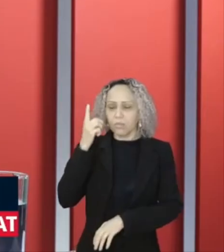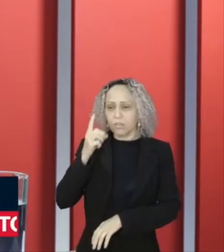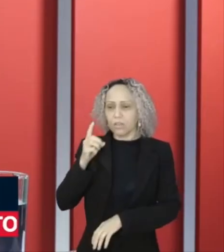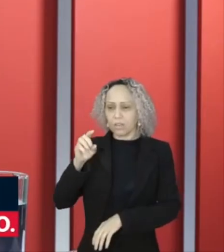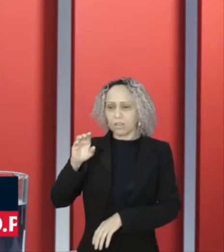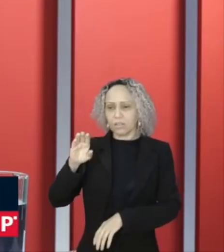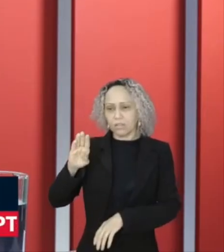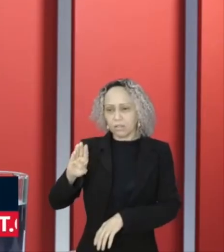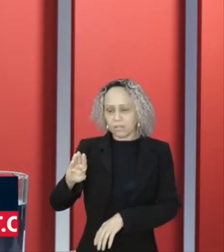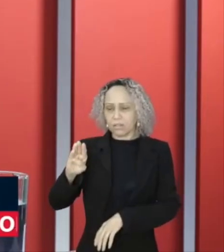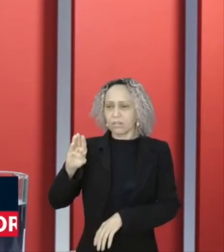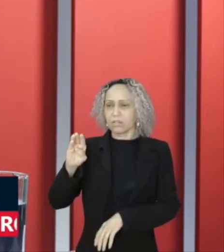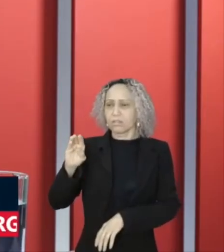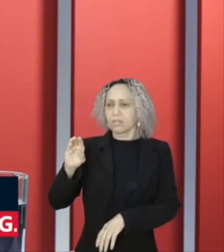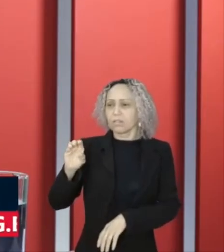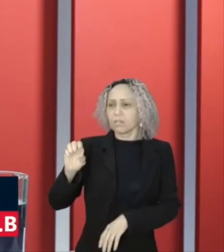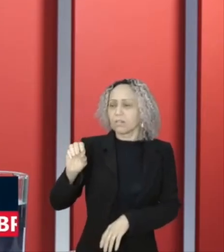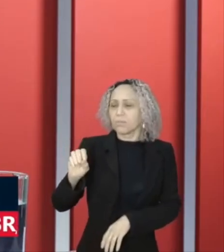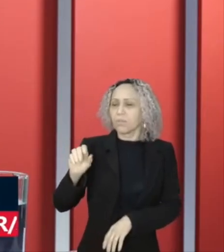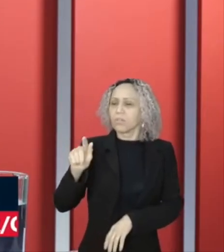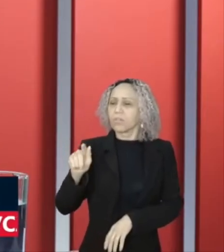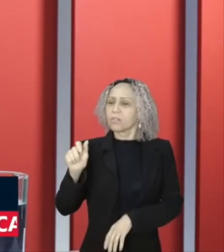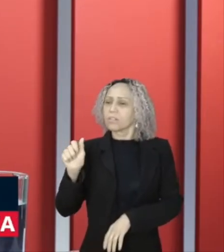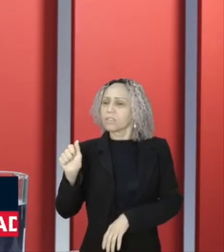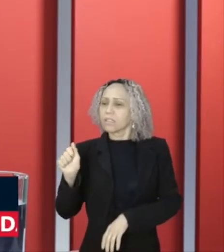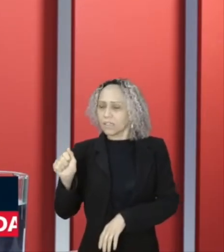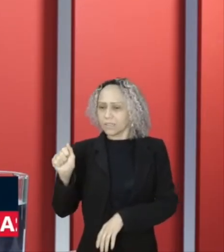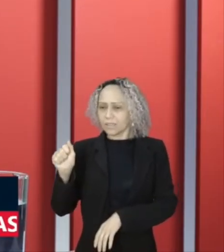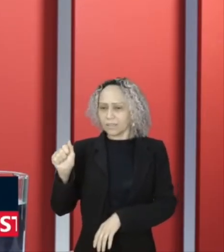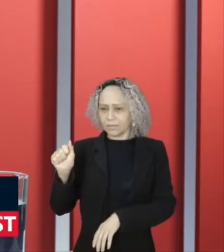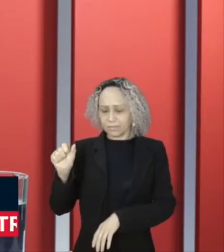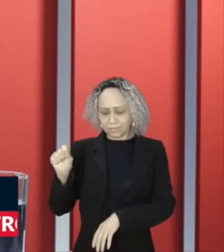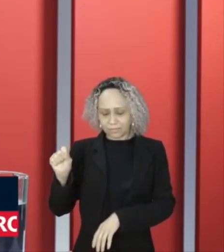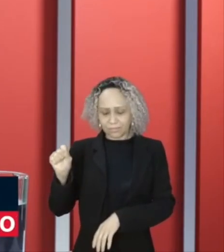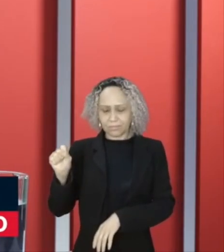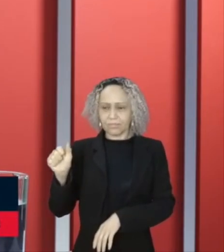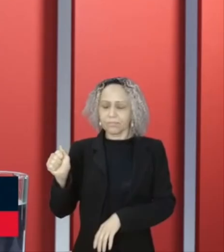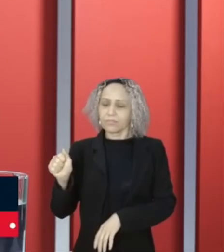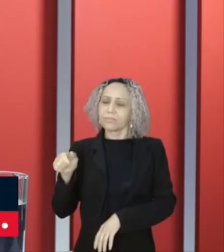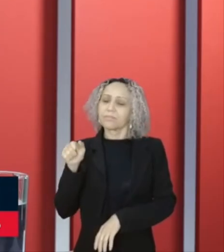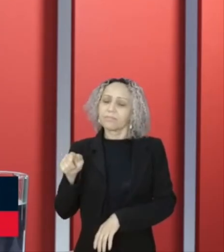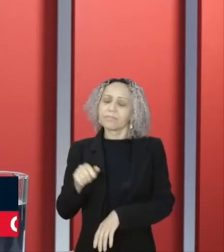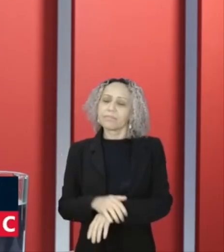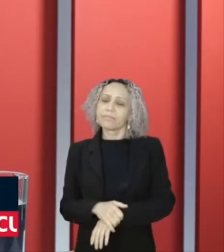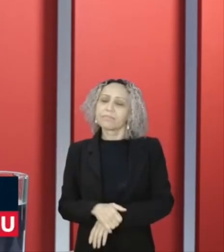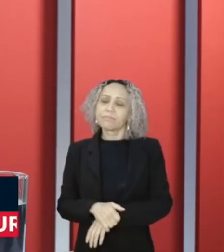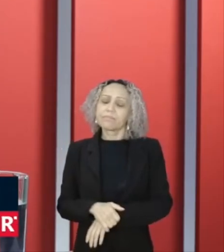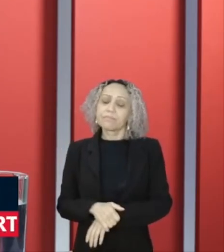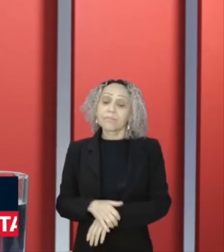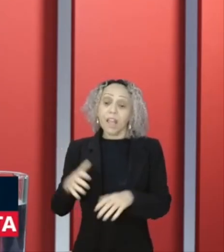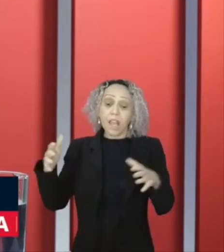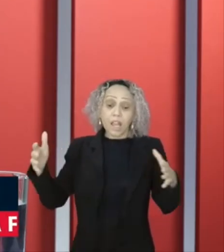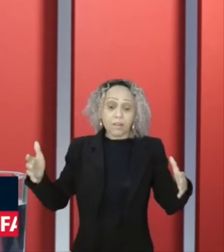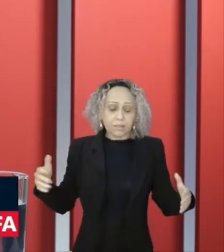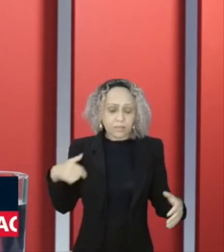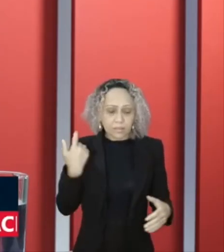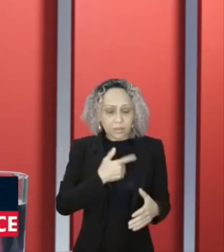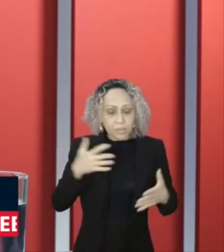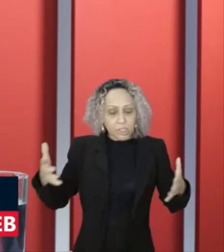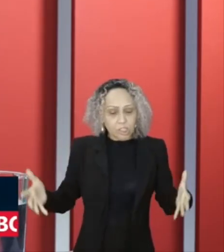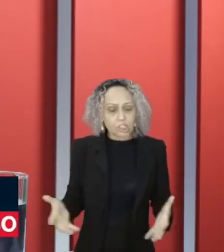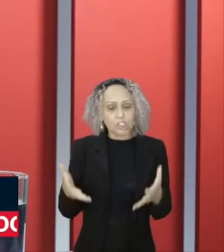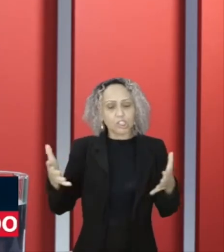estruturar a participação social durante a tramitação do projeto. É muito importante que o governo fez a sua